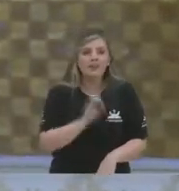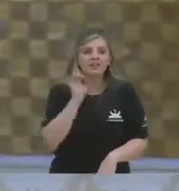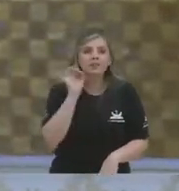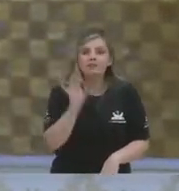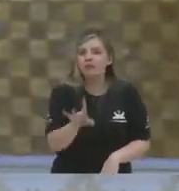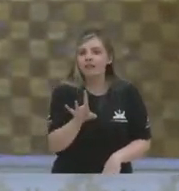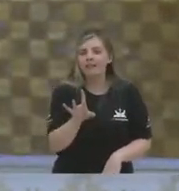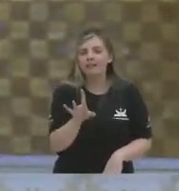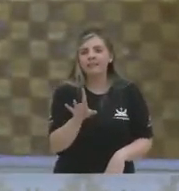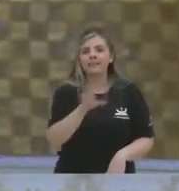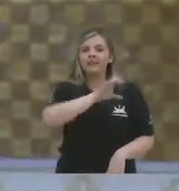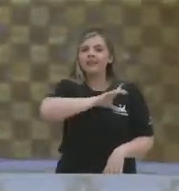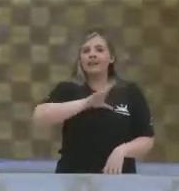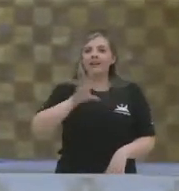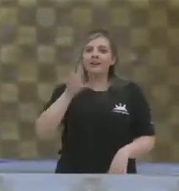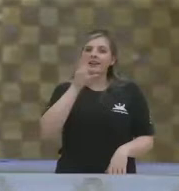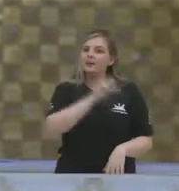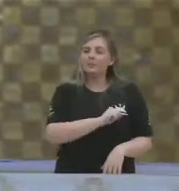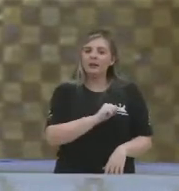Ele simplesmente